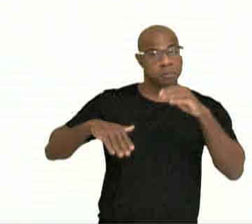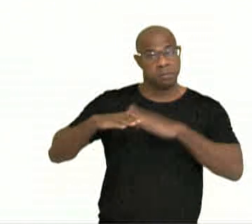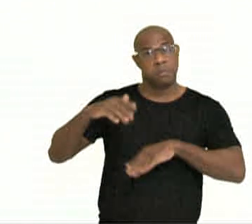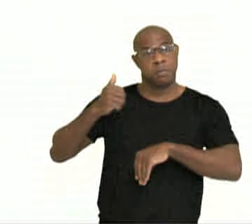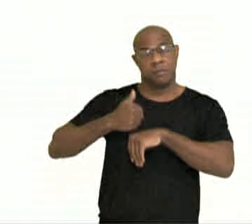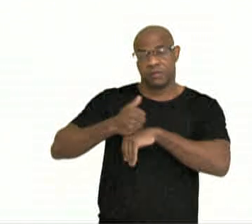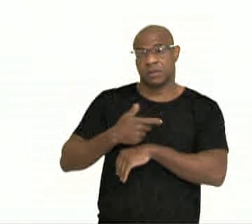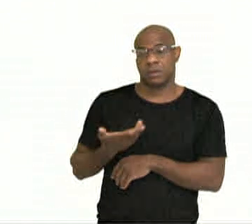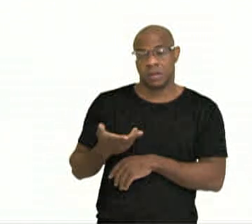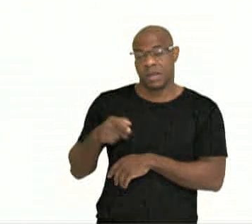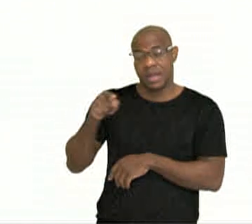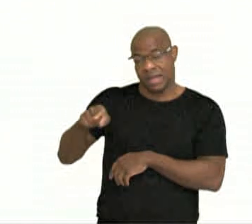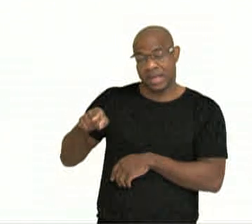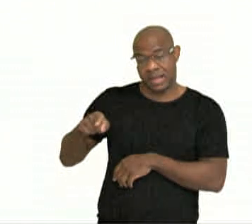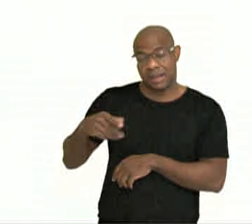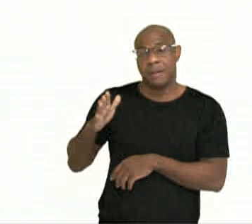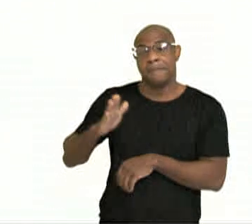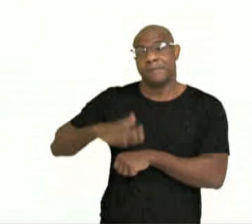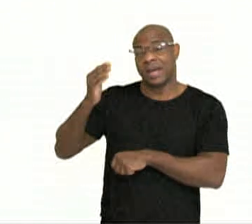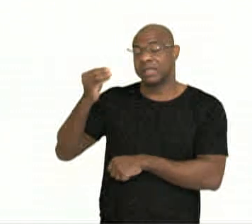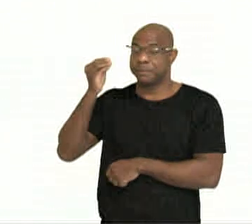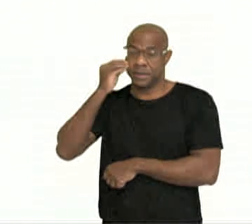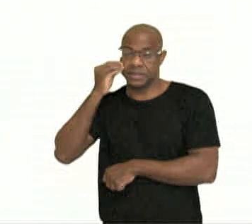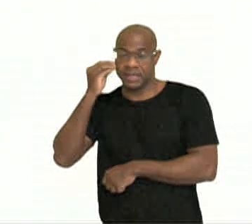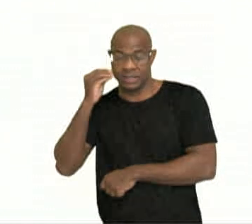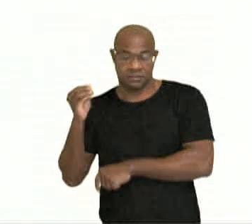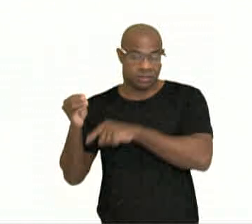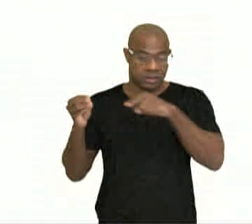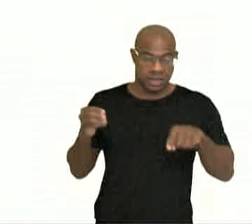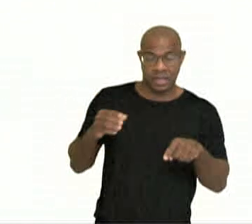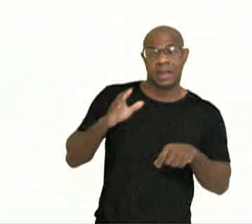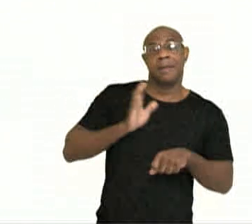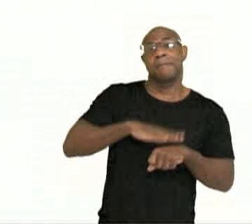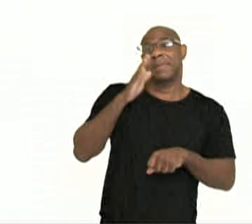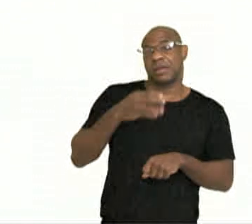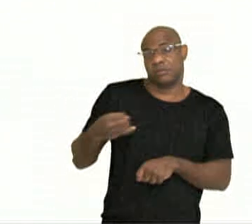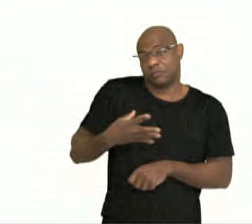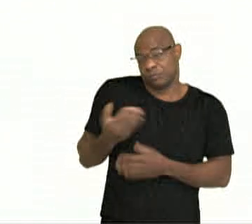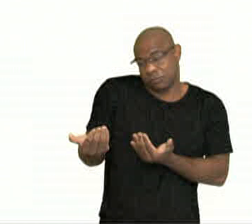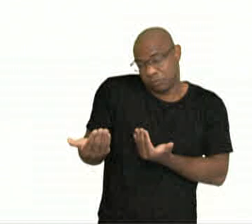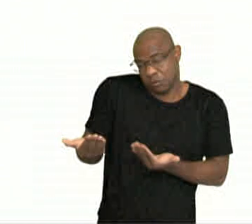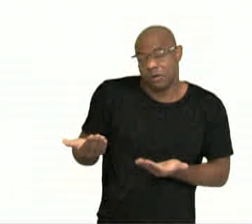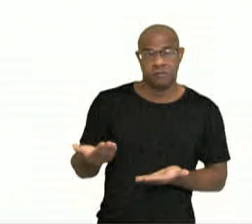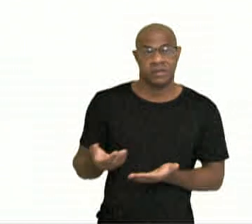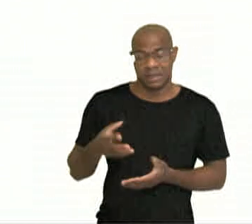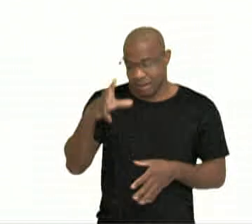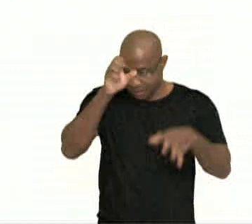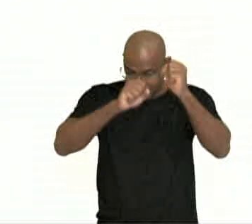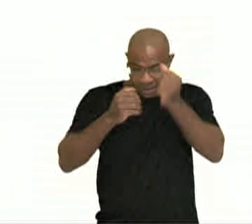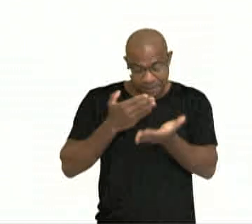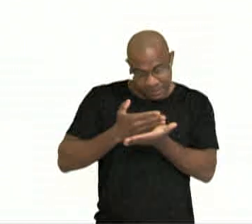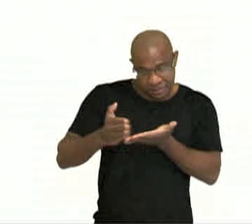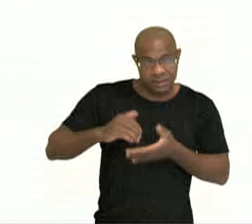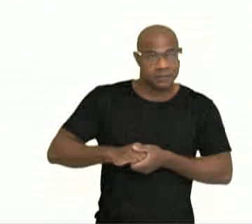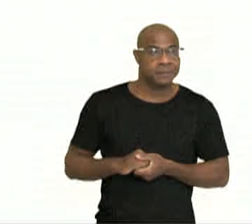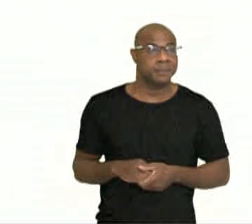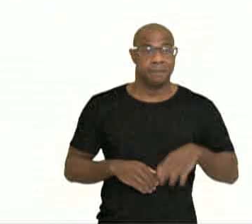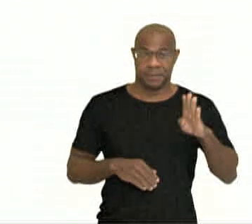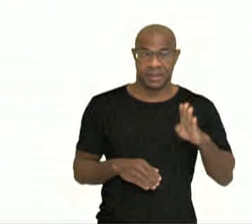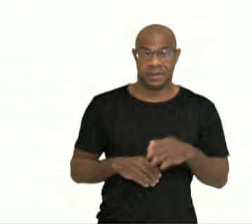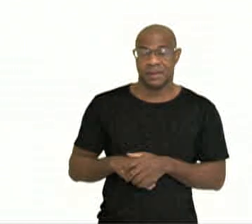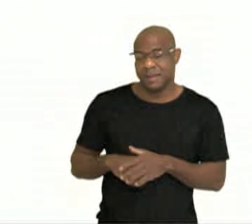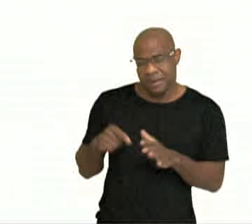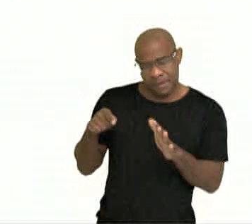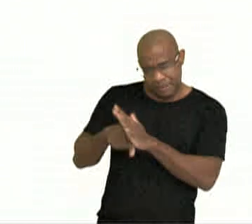mais velho e o outro mais novo, um aprendiz. A letra B insistia, né? Converse com um colega e pergunte